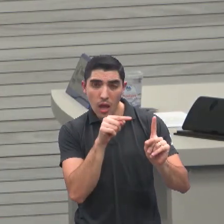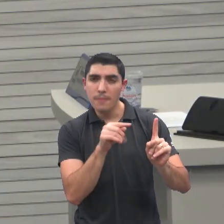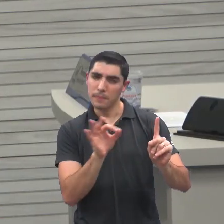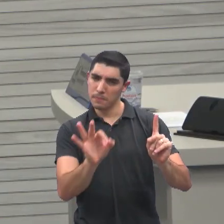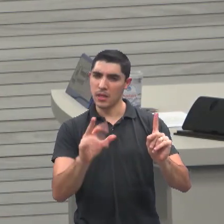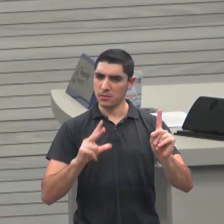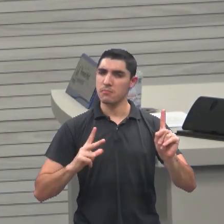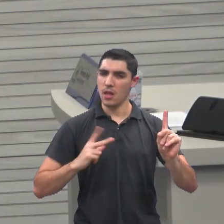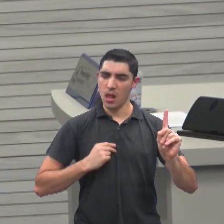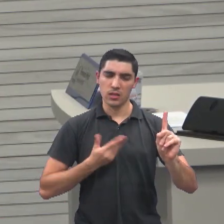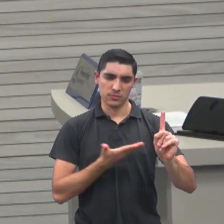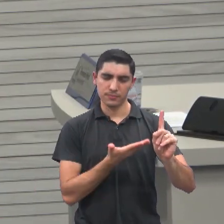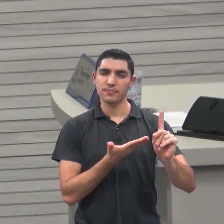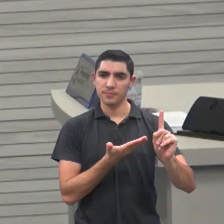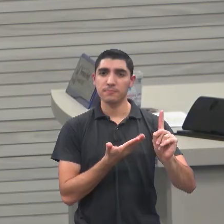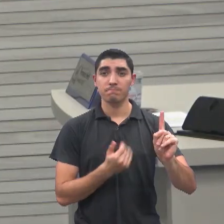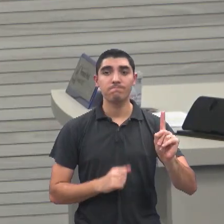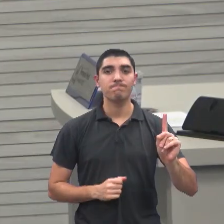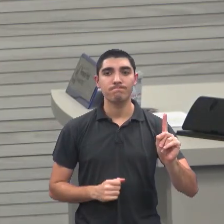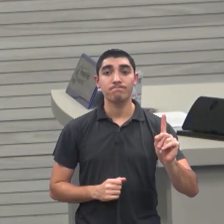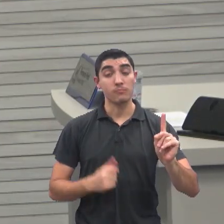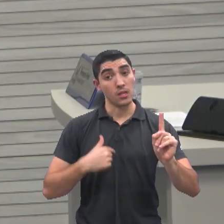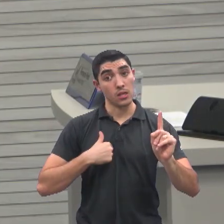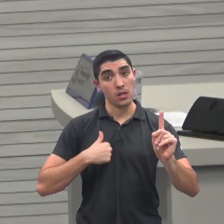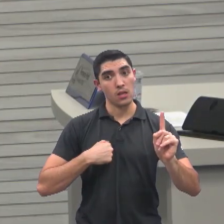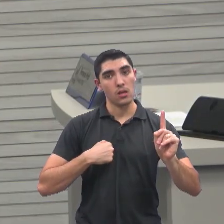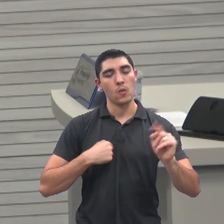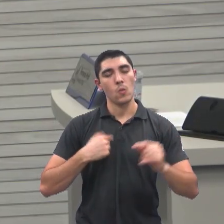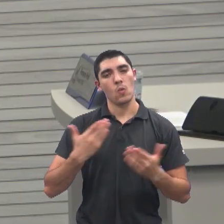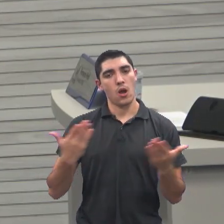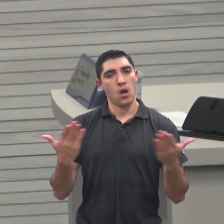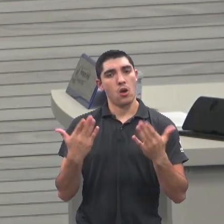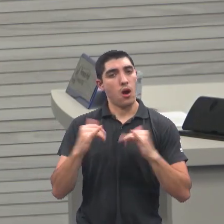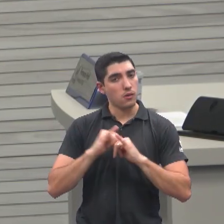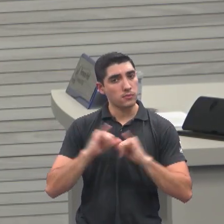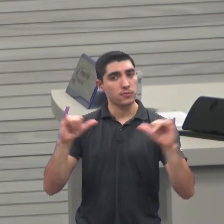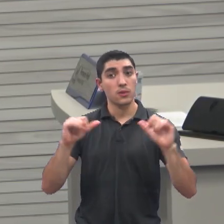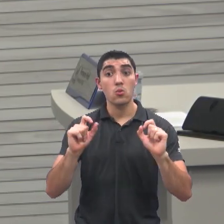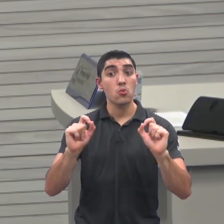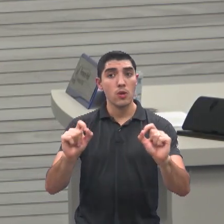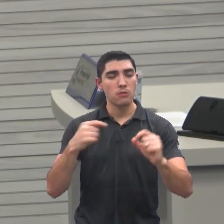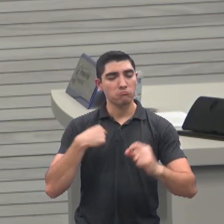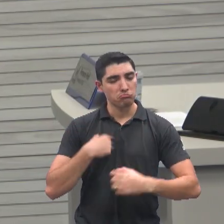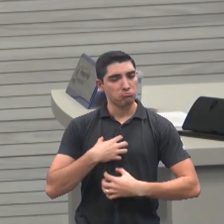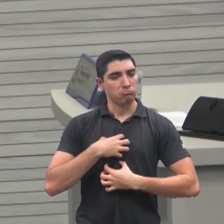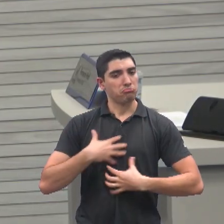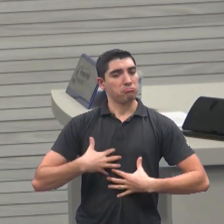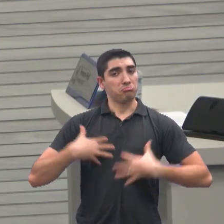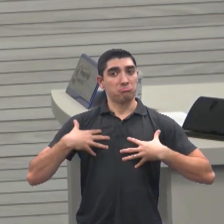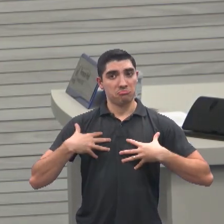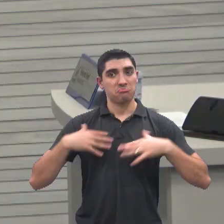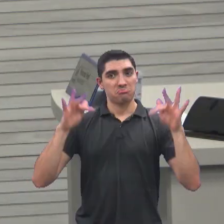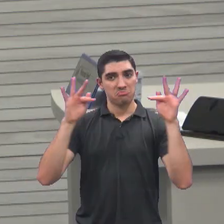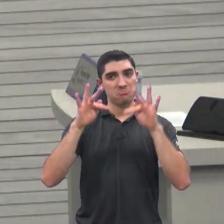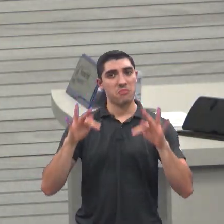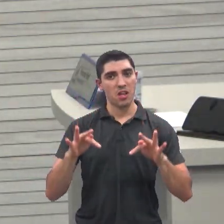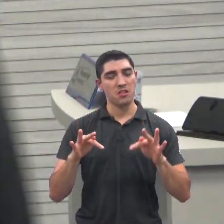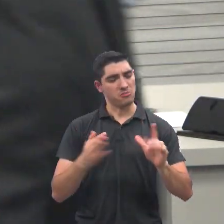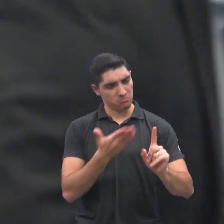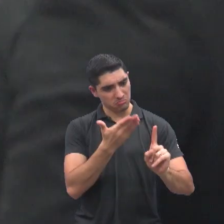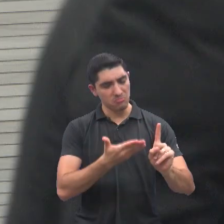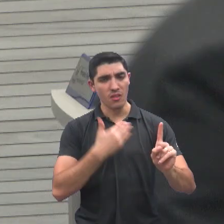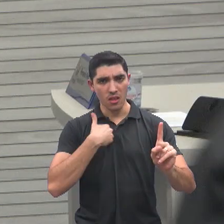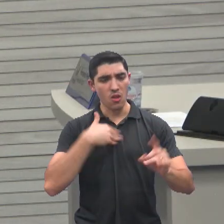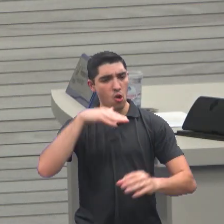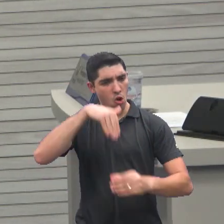Tá? Então, eu quero aqui dizer que, com muita satisfação e honra, quis também dar esse voto da